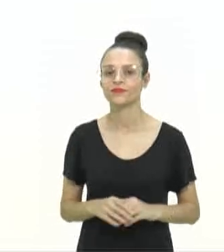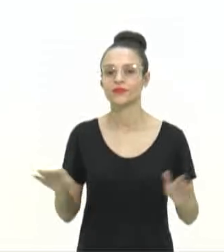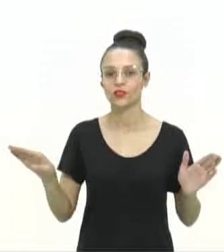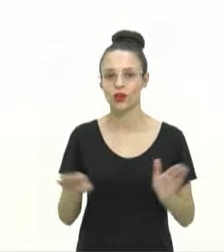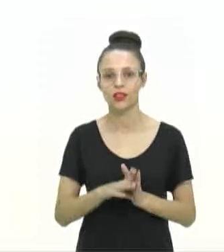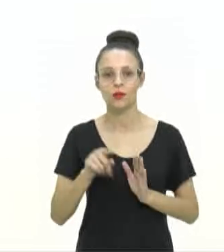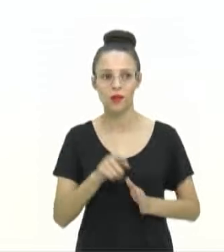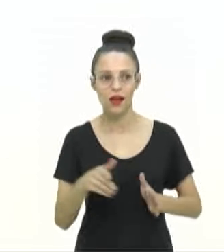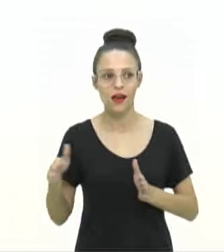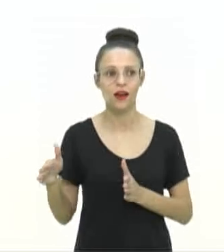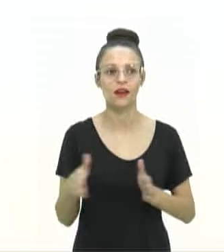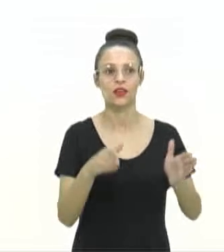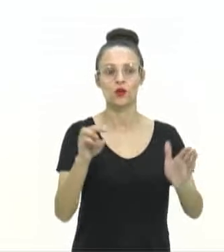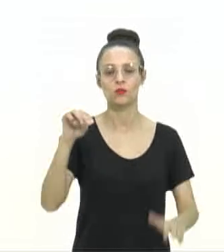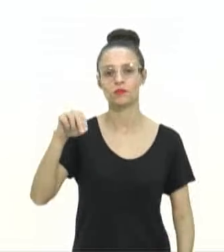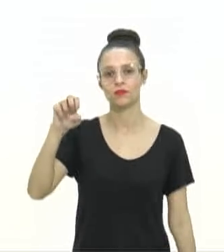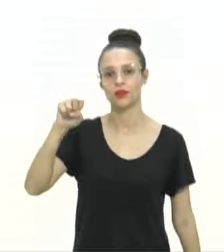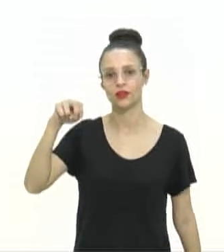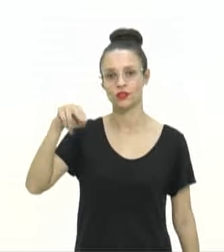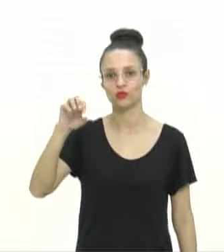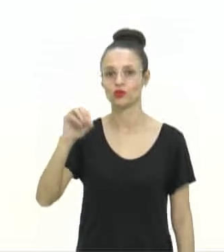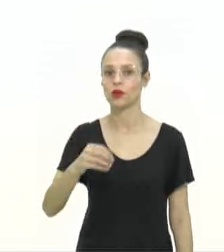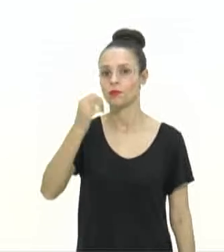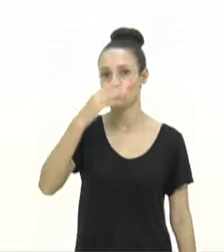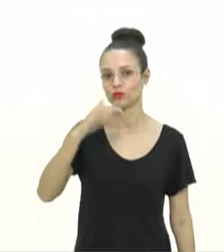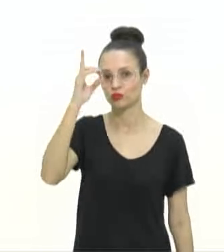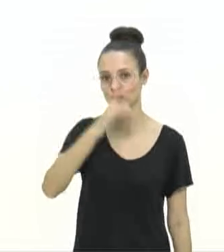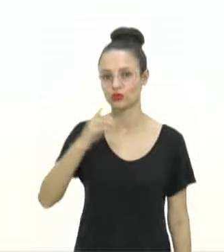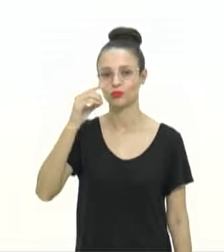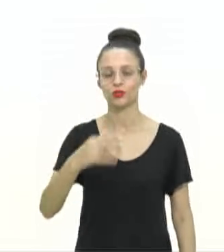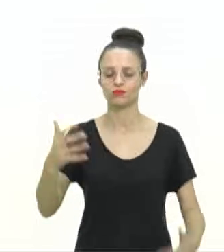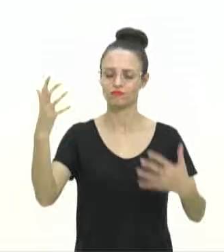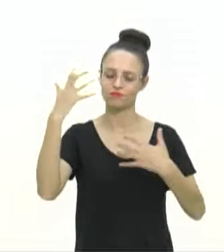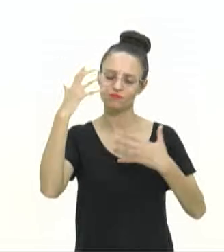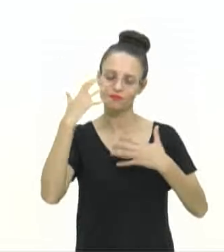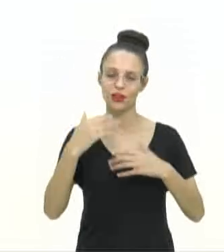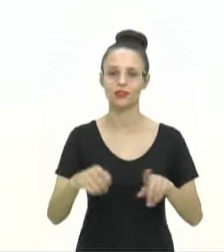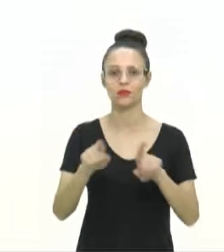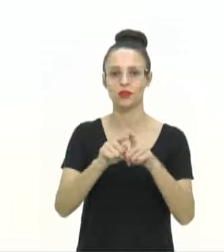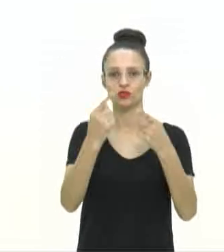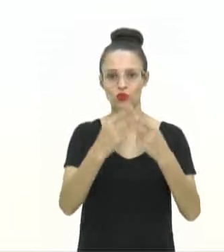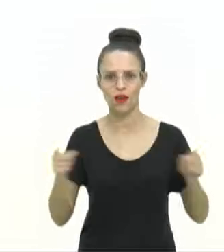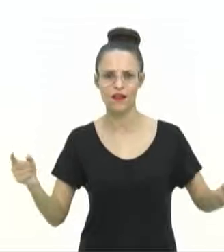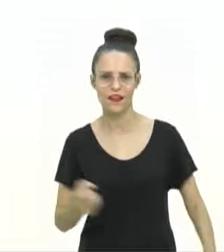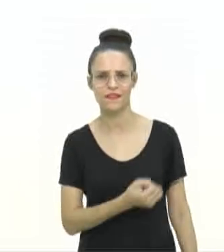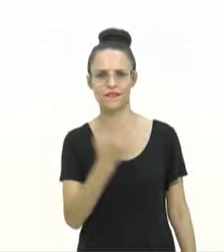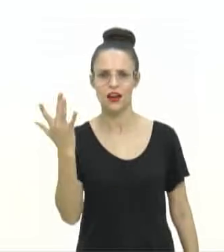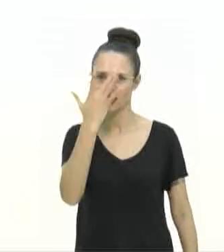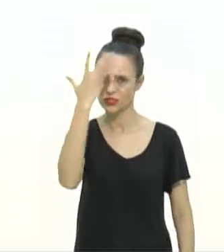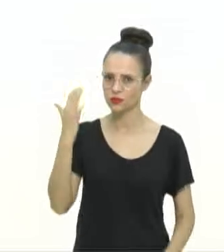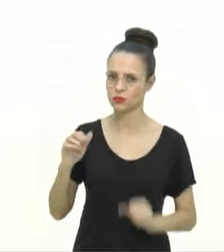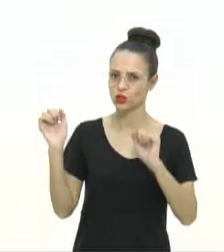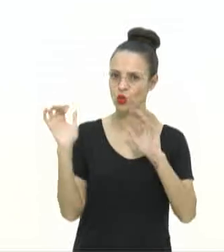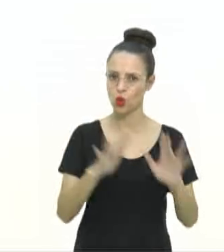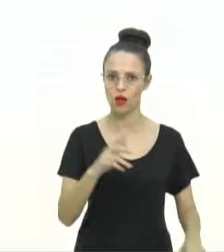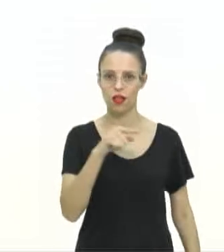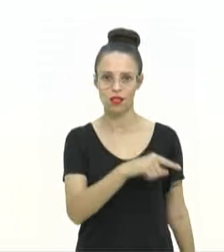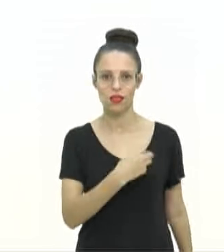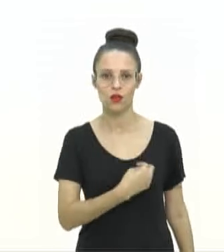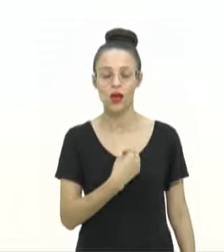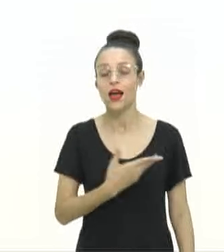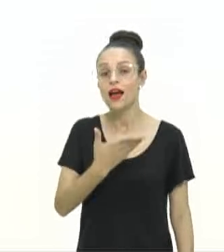Rio Manso, que serve para um bom domingo de banho e churrasco. Havia vários banhistas no local. Nosso